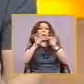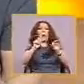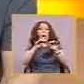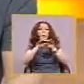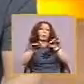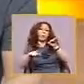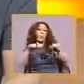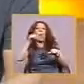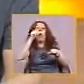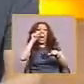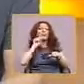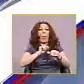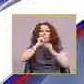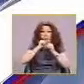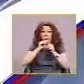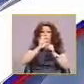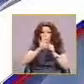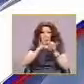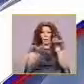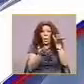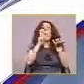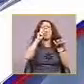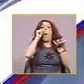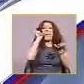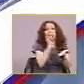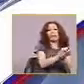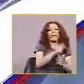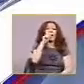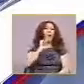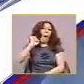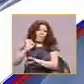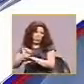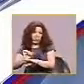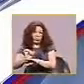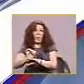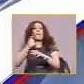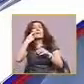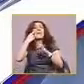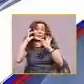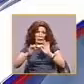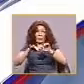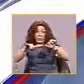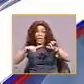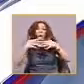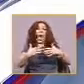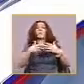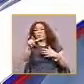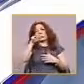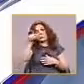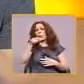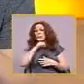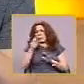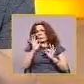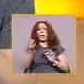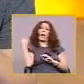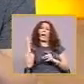termos de género. Há papéis muito bem definidos para homens e mulheres. Concorda com o facto de que só muito recentemente é que se começaram a